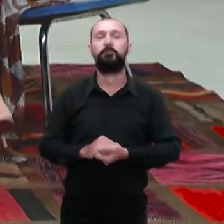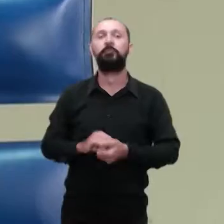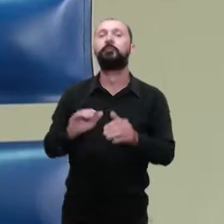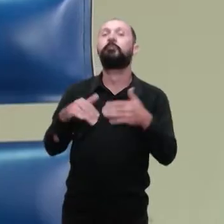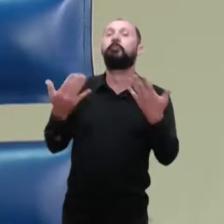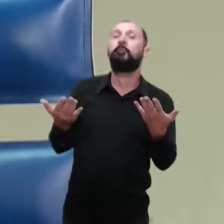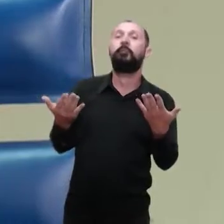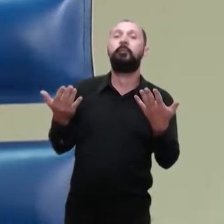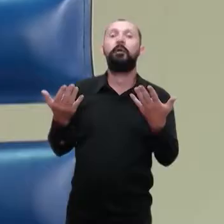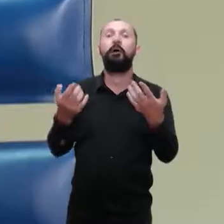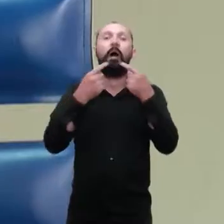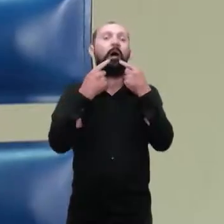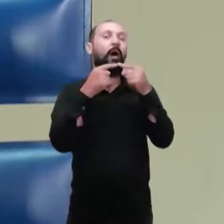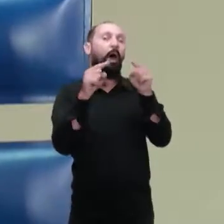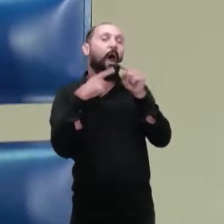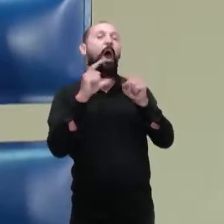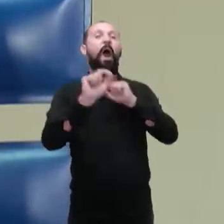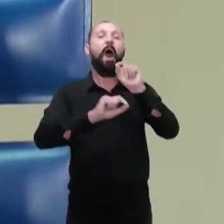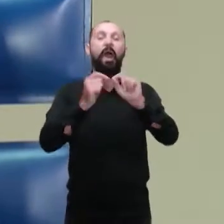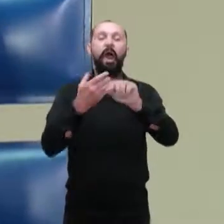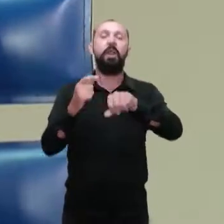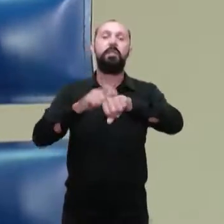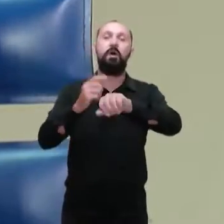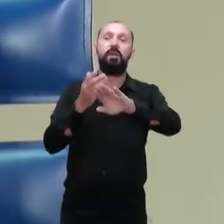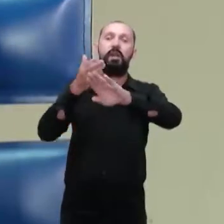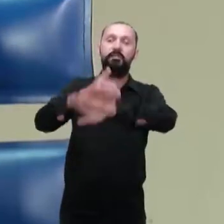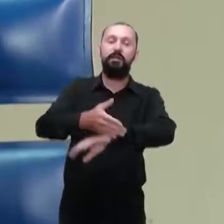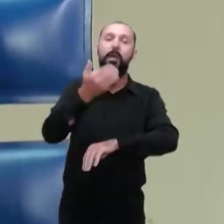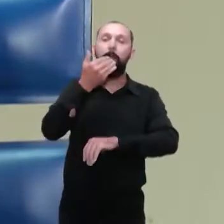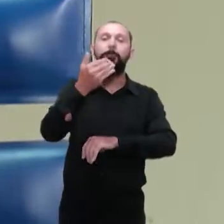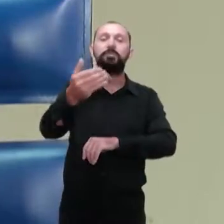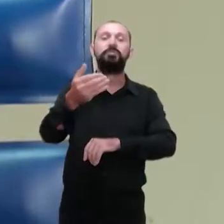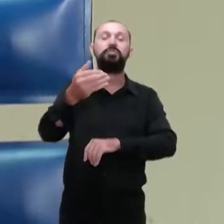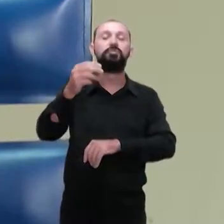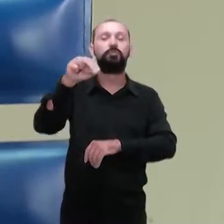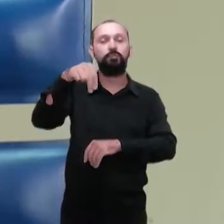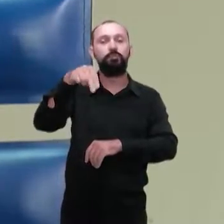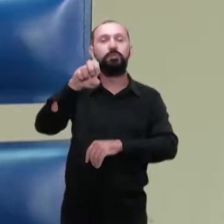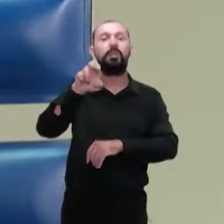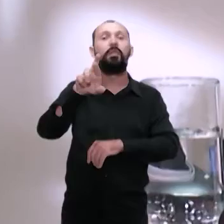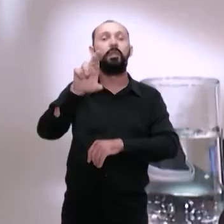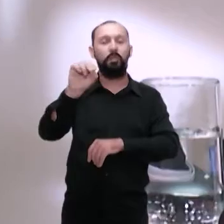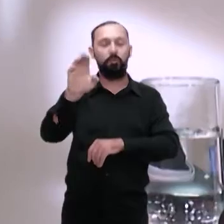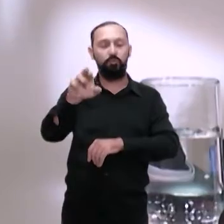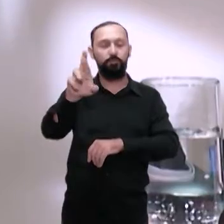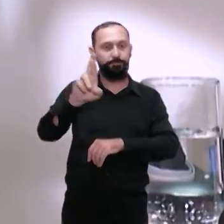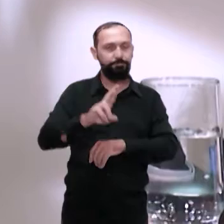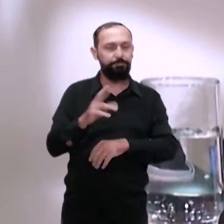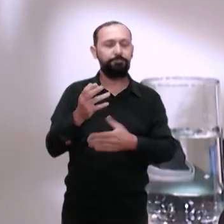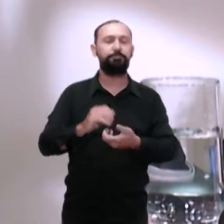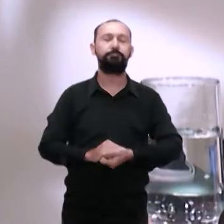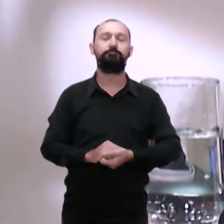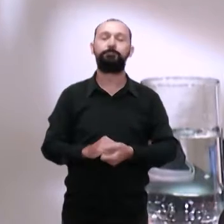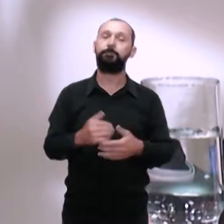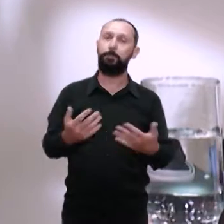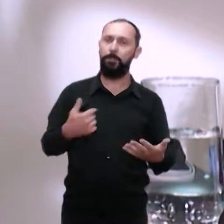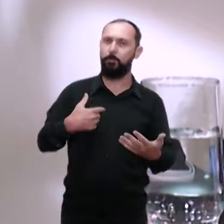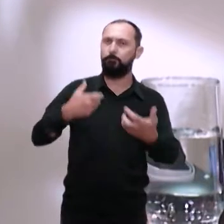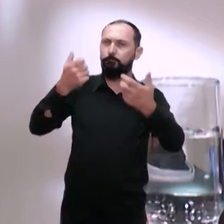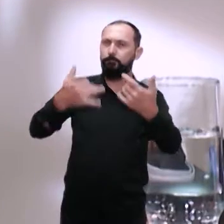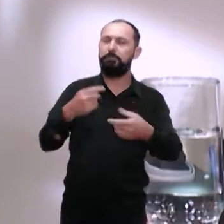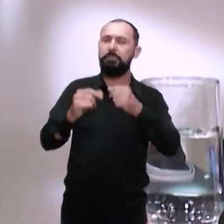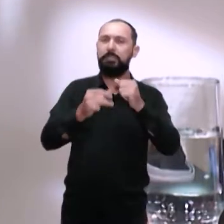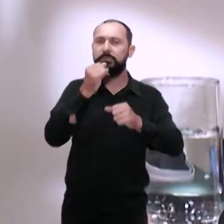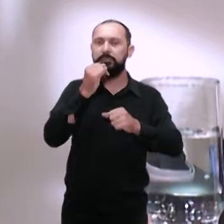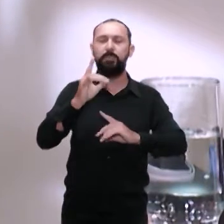ter. Quais as principais queixas que as pessoas vão quando elas vão procurar o neurofeedback? Bem, Ana, eu